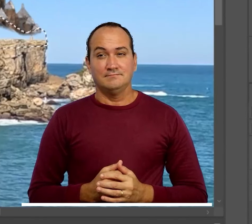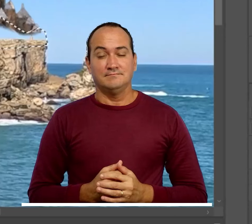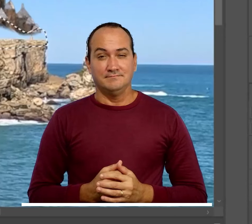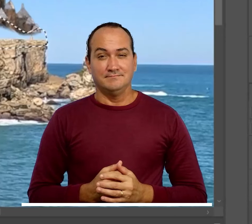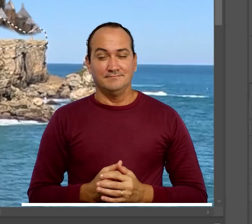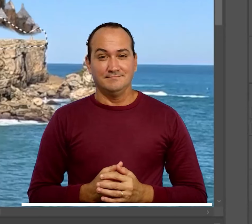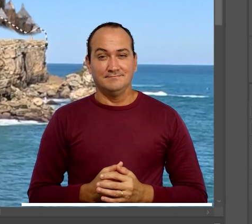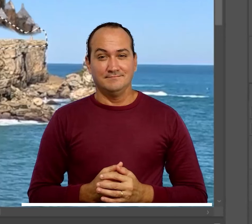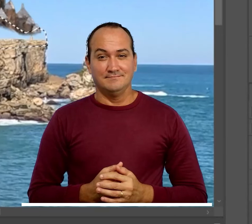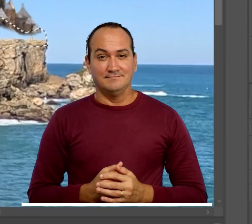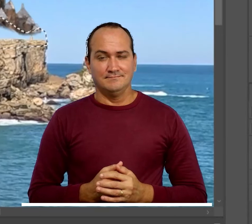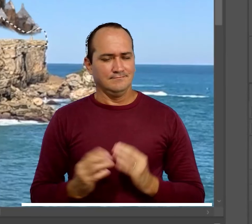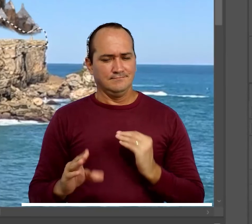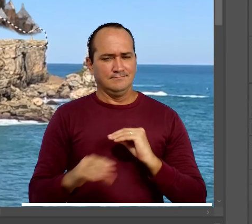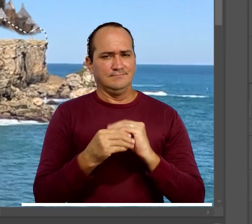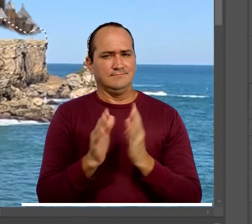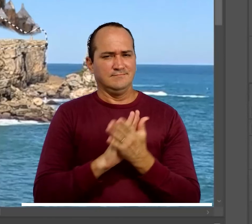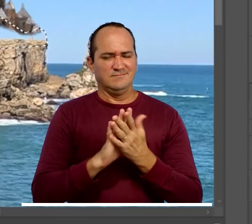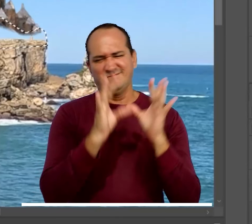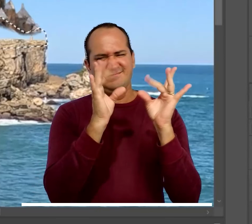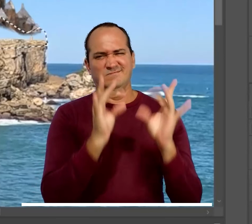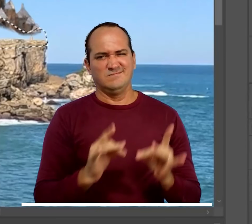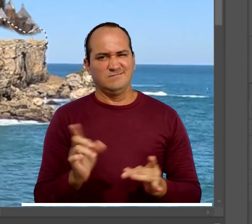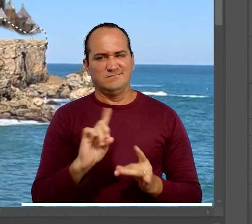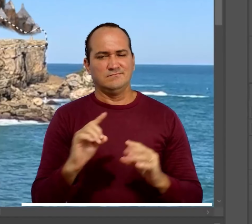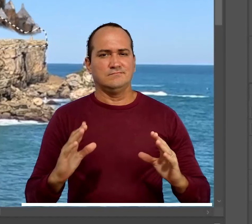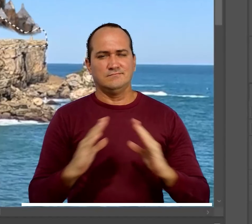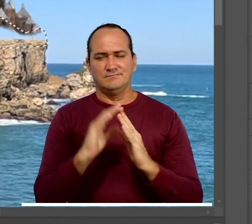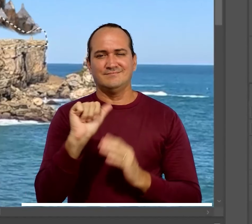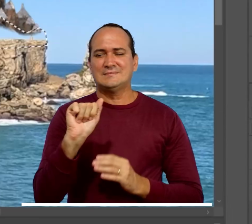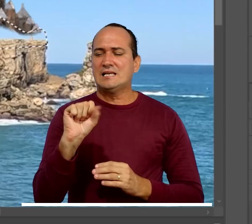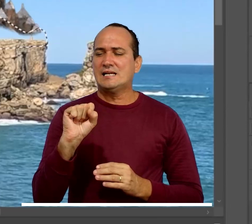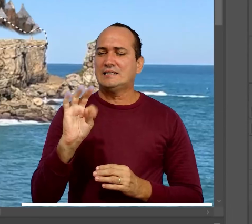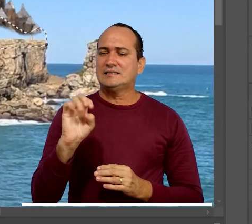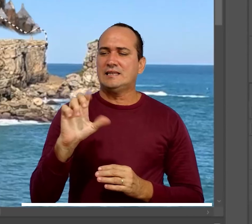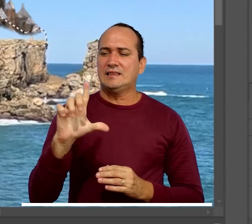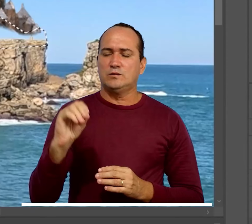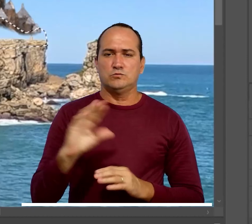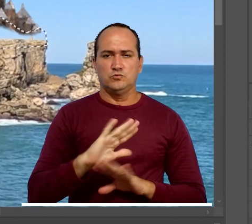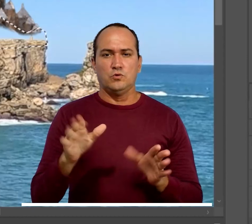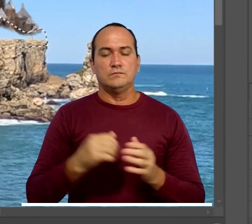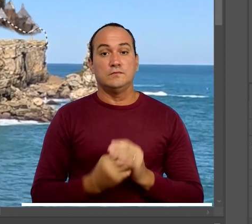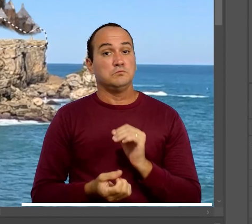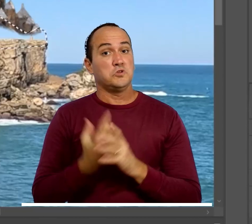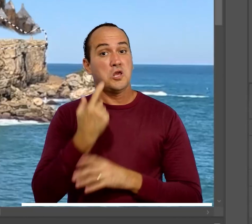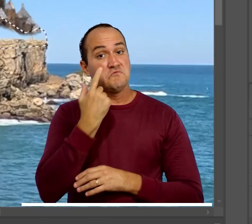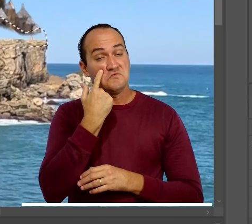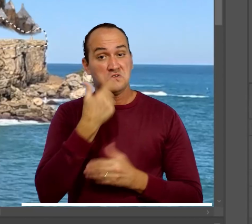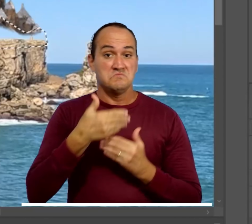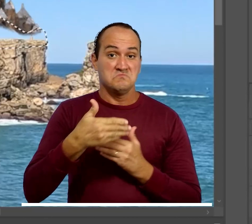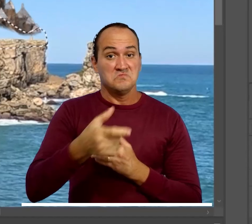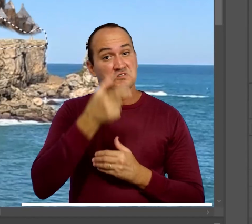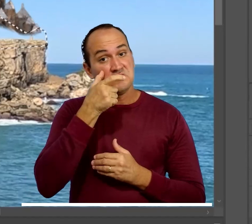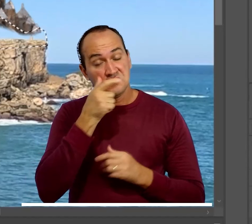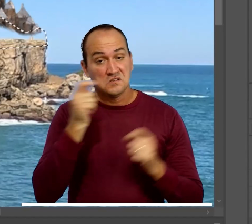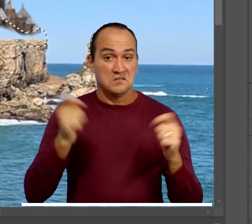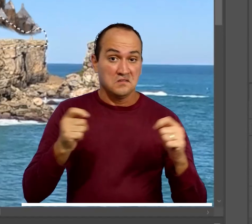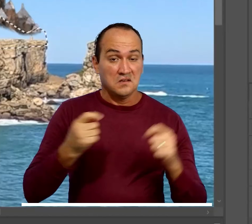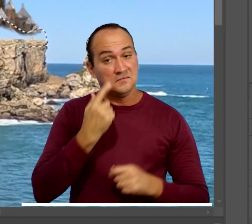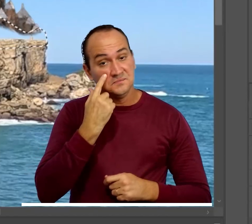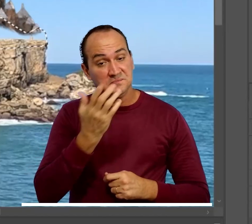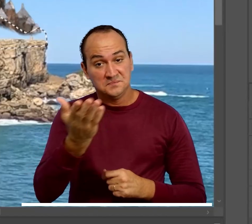castelo. Não vou nem acrescentar mais nenhum detalhe, tá? Só vou colocar castelo aqui e vamos ver se ele consegue criar alguma coisa interessante aí para